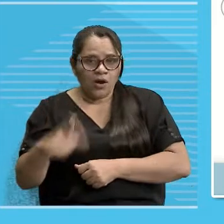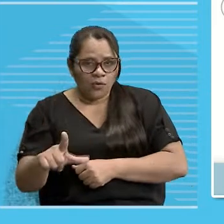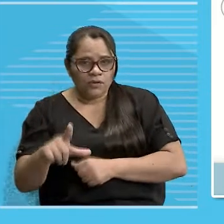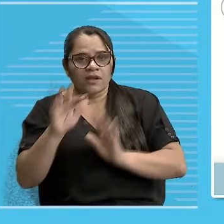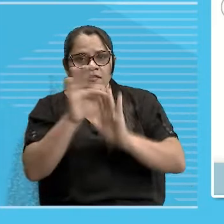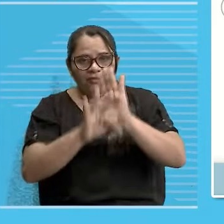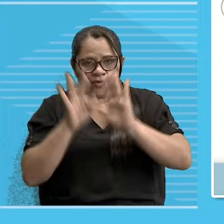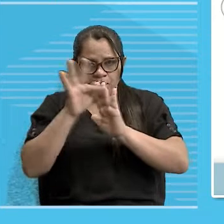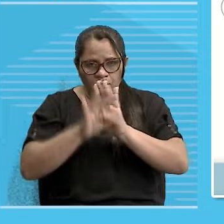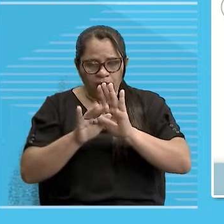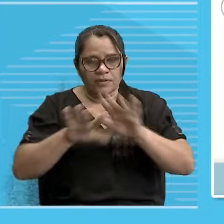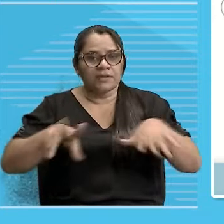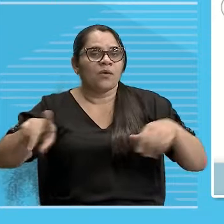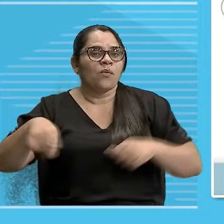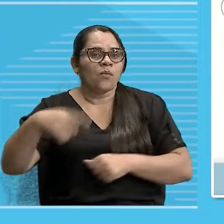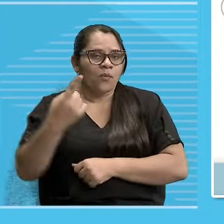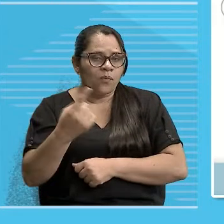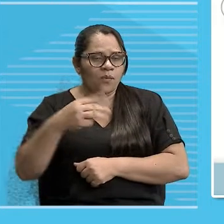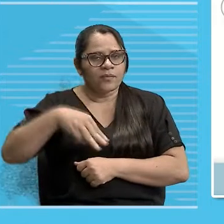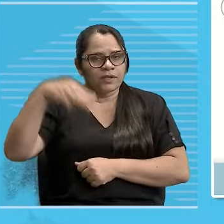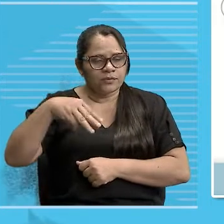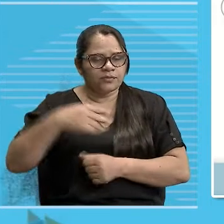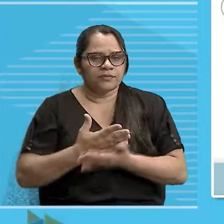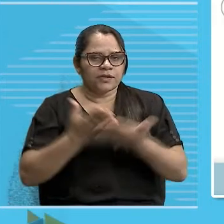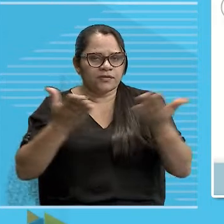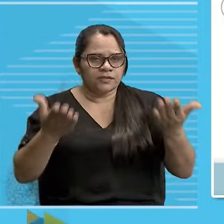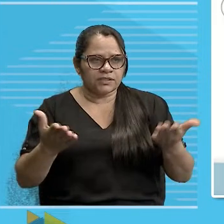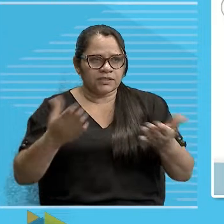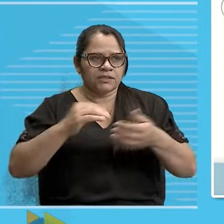Um minutinho para vocês.